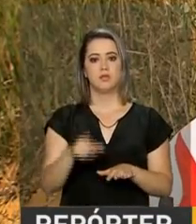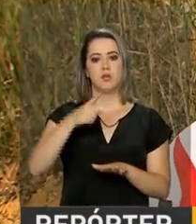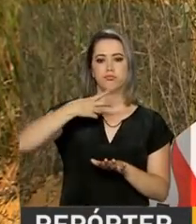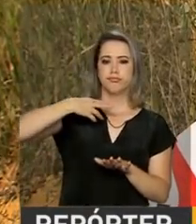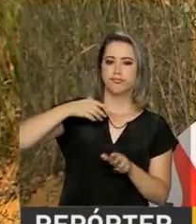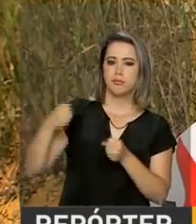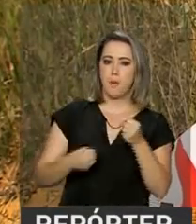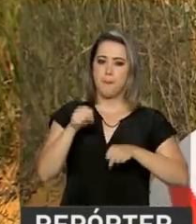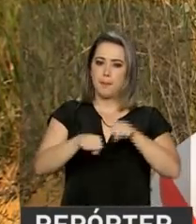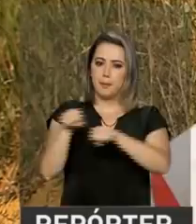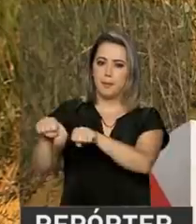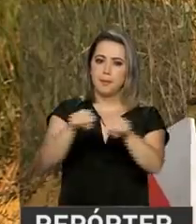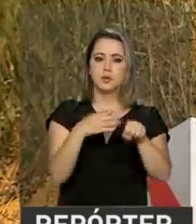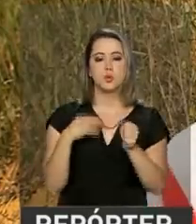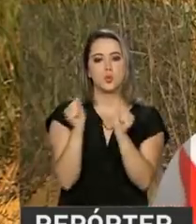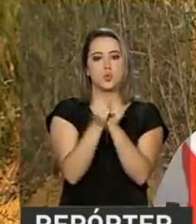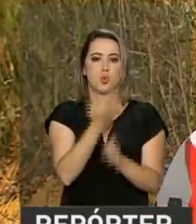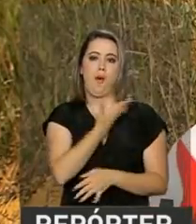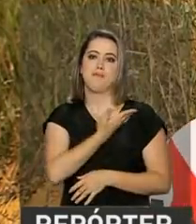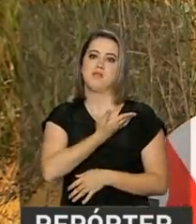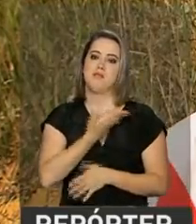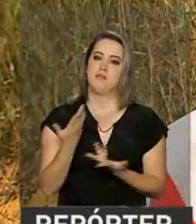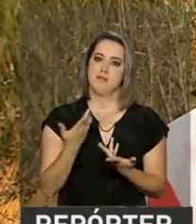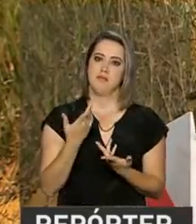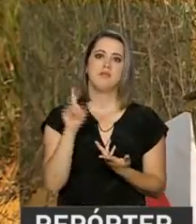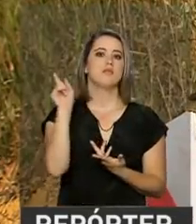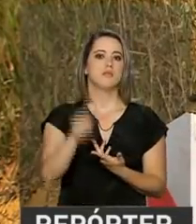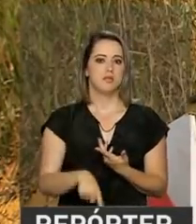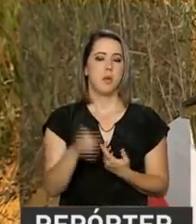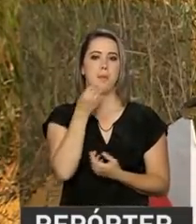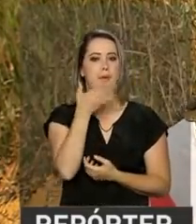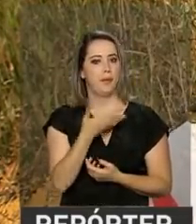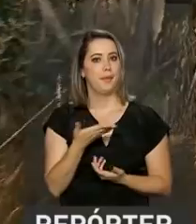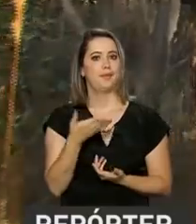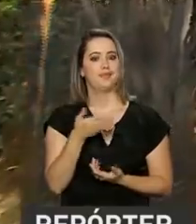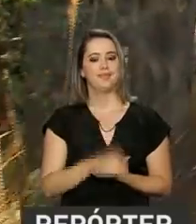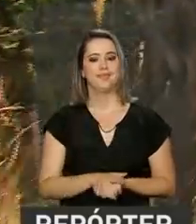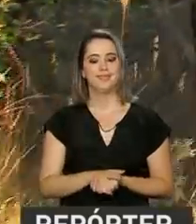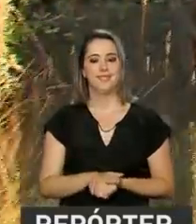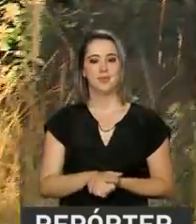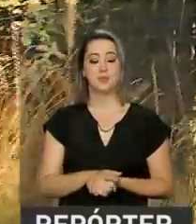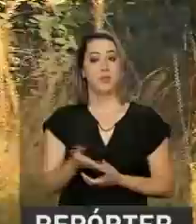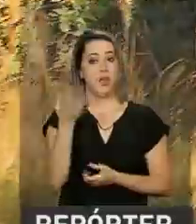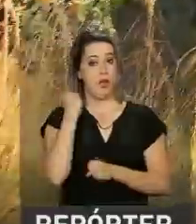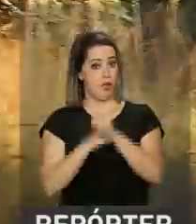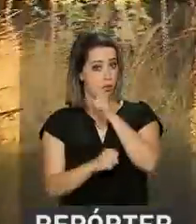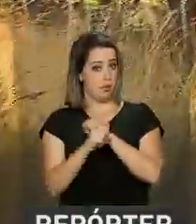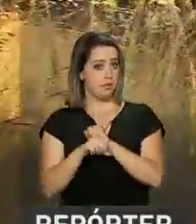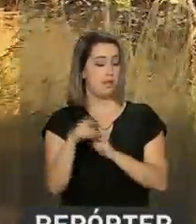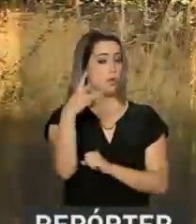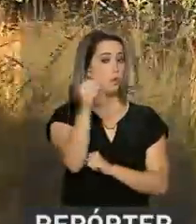rodando aí, eu rodo com a galera também, com meus amigos. E é um circuito bom aqui que tem aqui no Flona. No ano passado, 30 mil